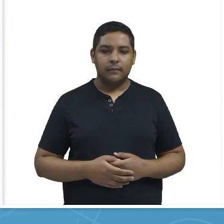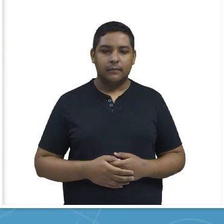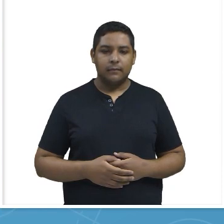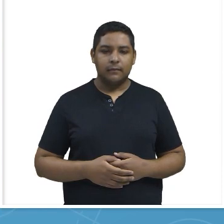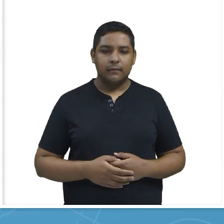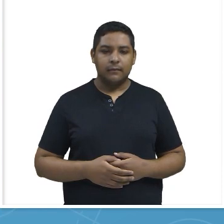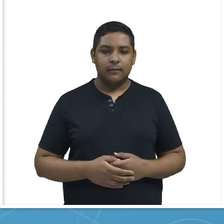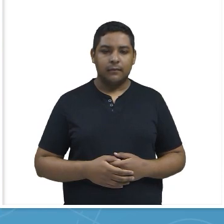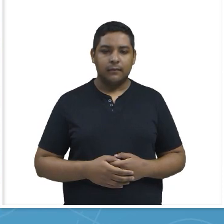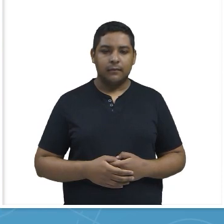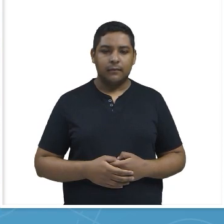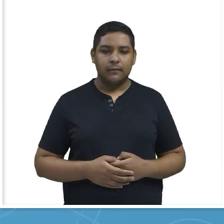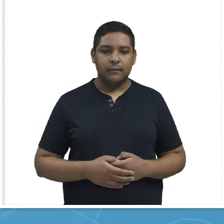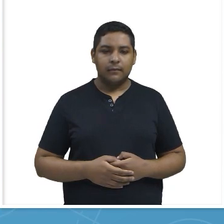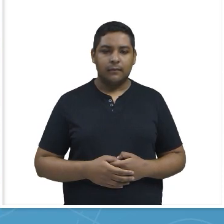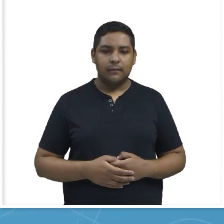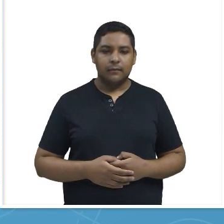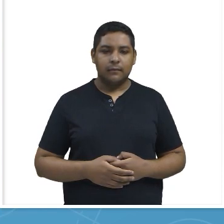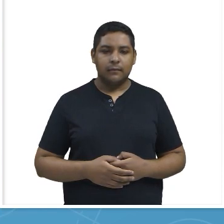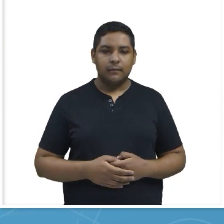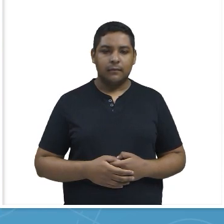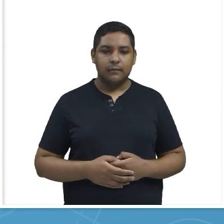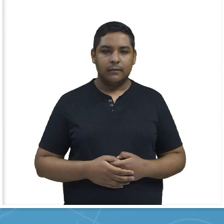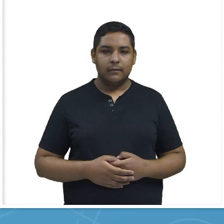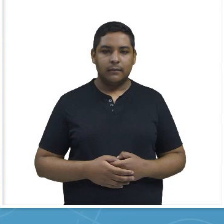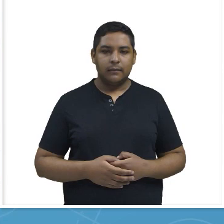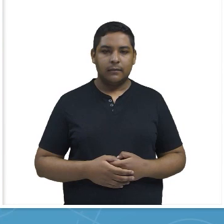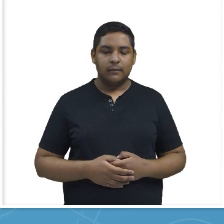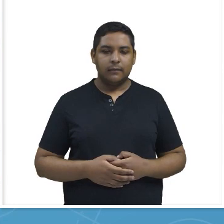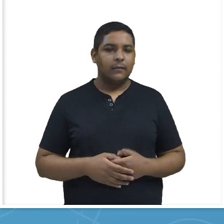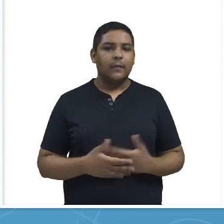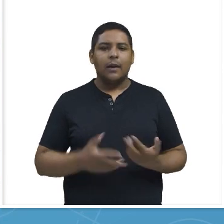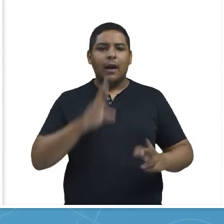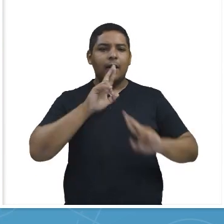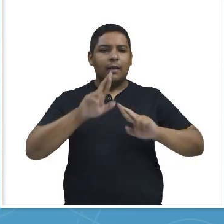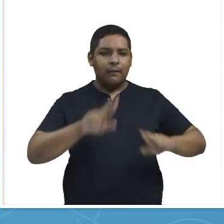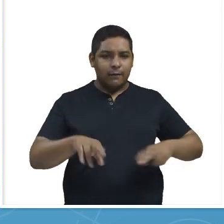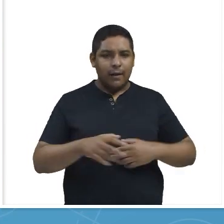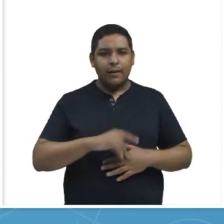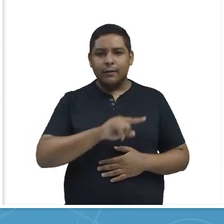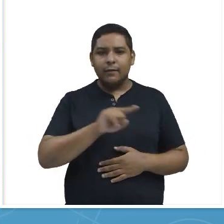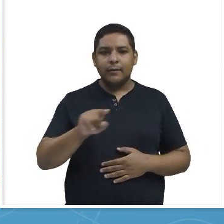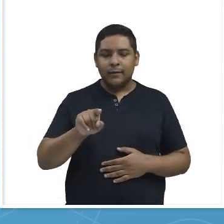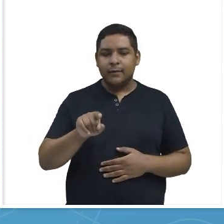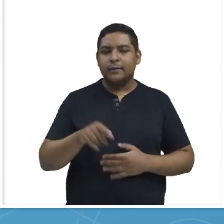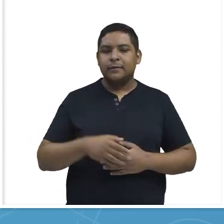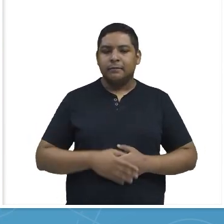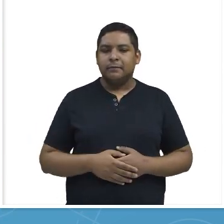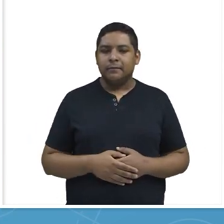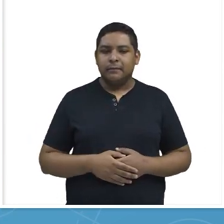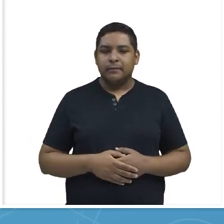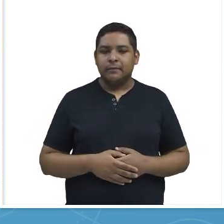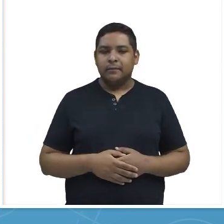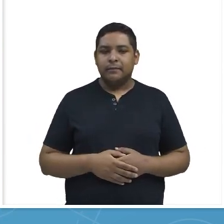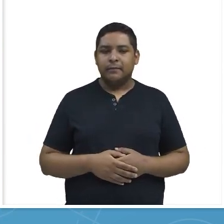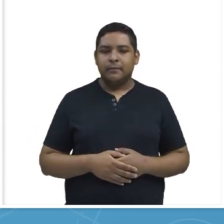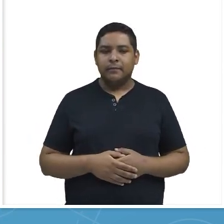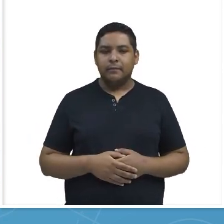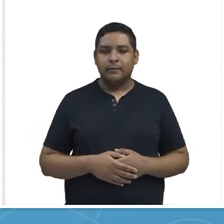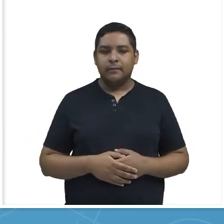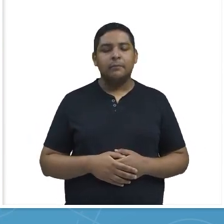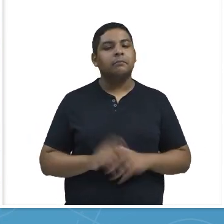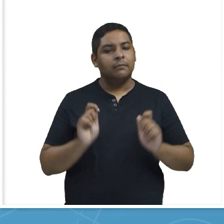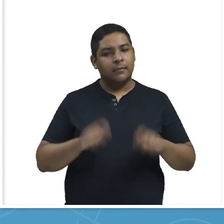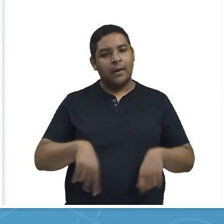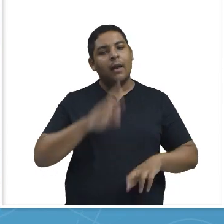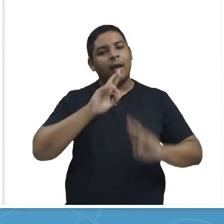Deixa eu ver quem mais. Ué, cadê as frases de vocês, people? Vamos lá, podem responder